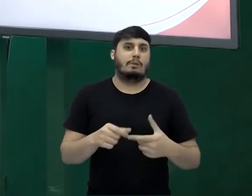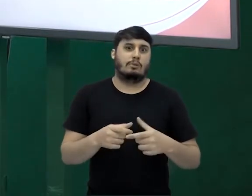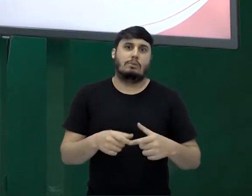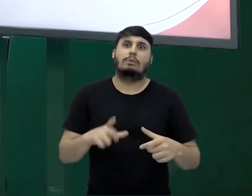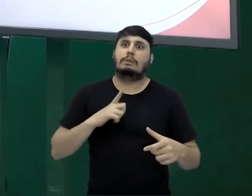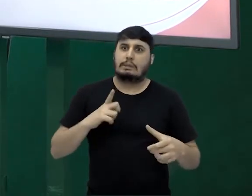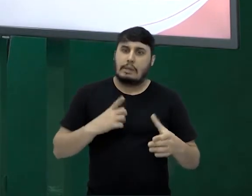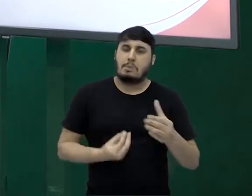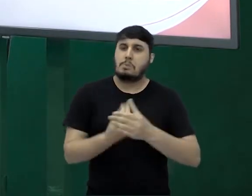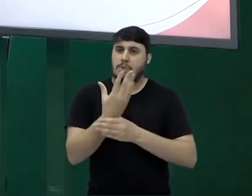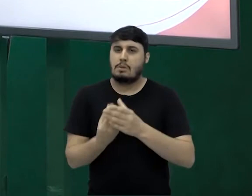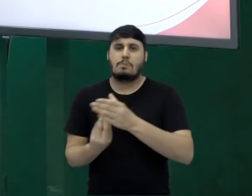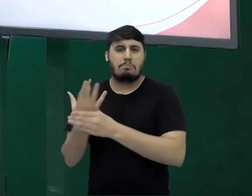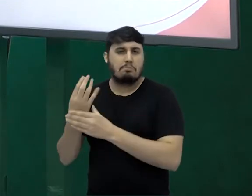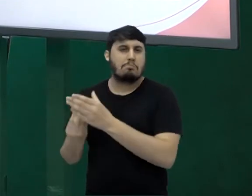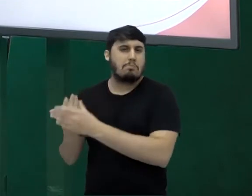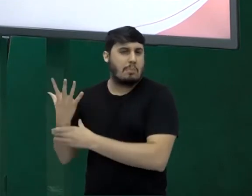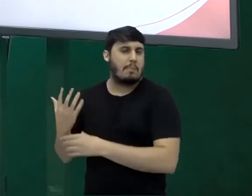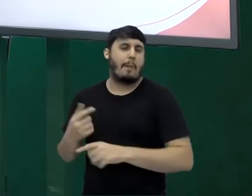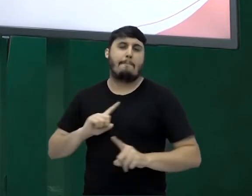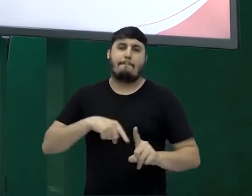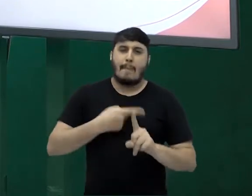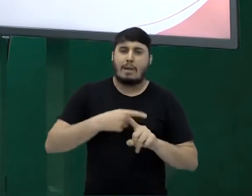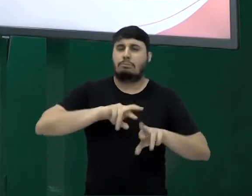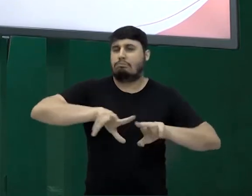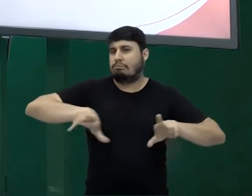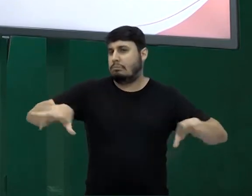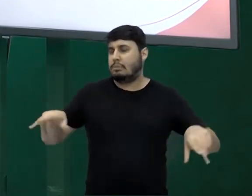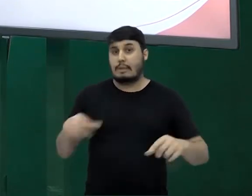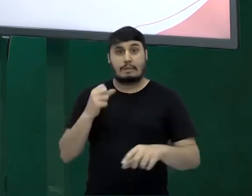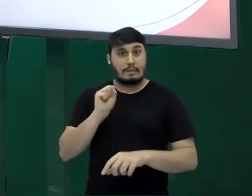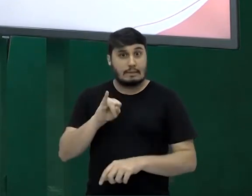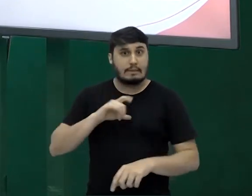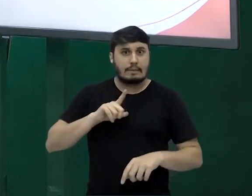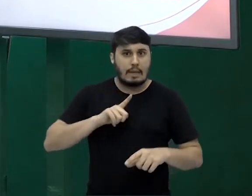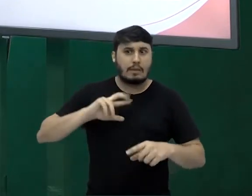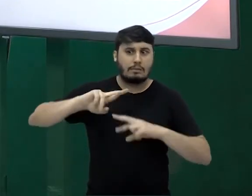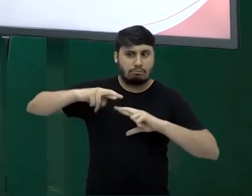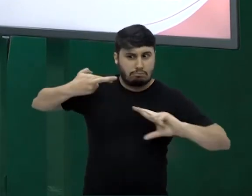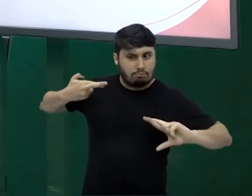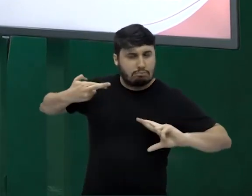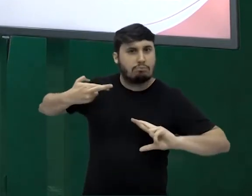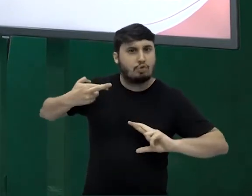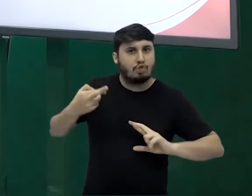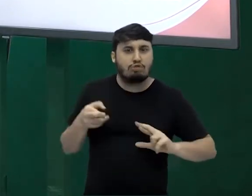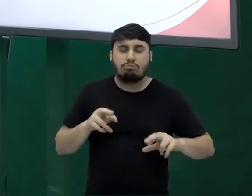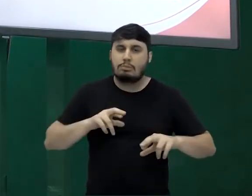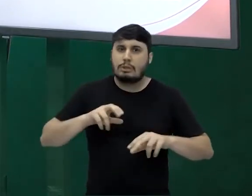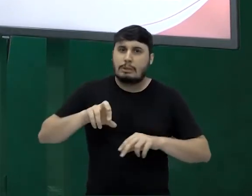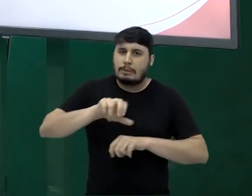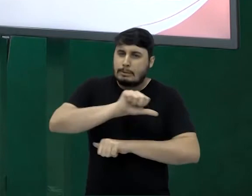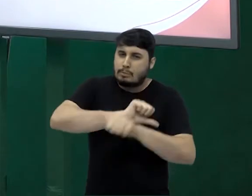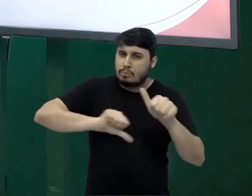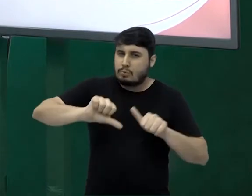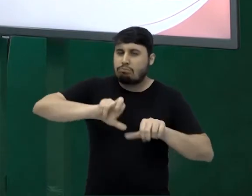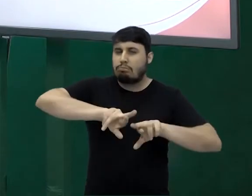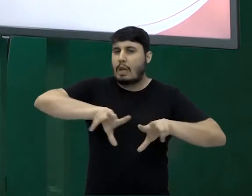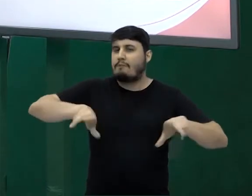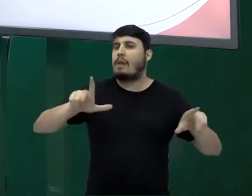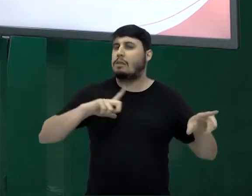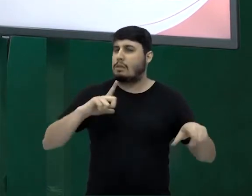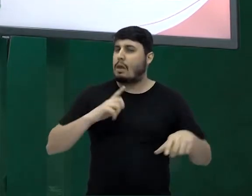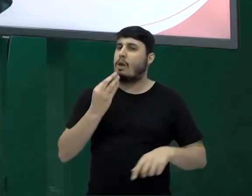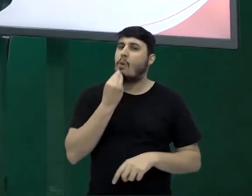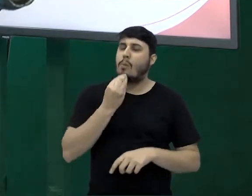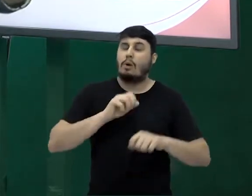com isso aumenta a reprodução, e tendo reprodução tem variabilidade genética. Se tem variabilidade genética, você